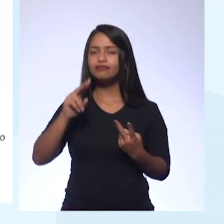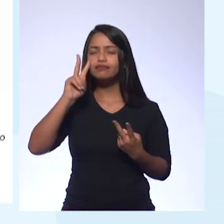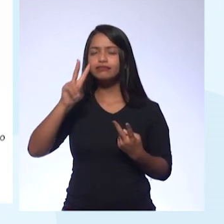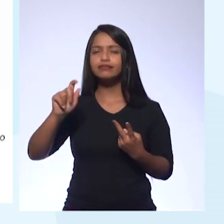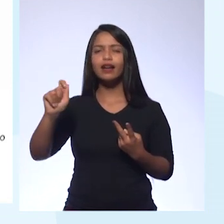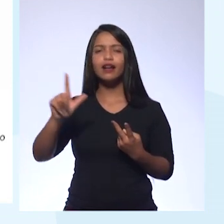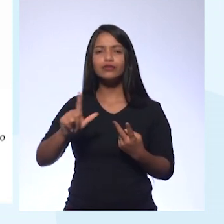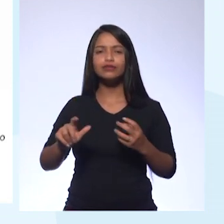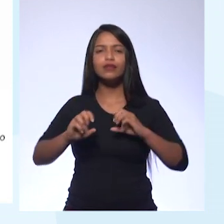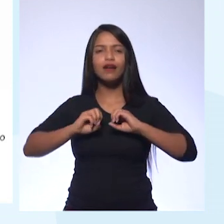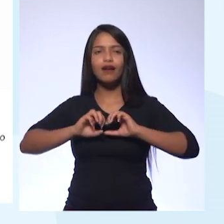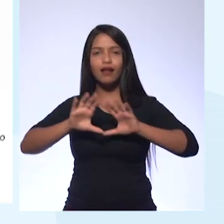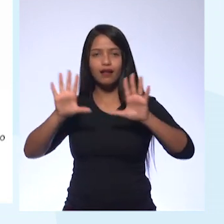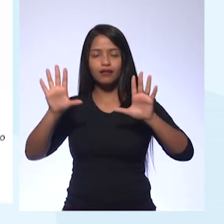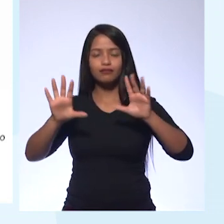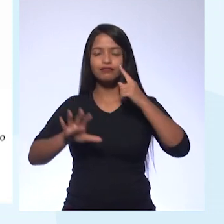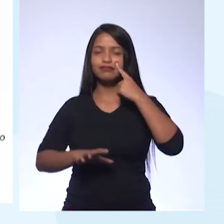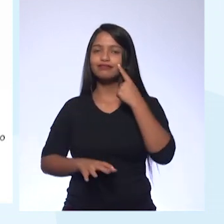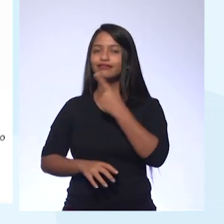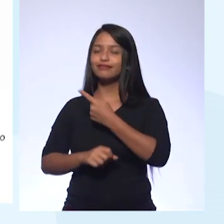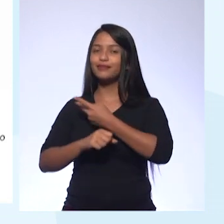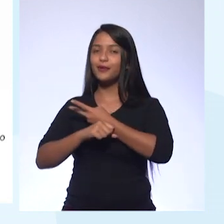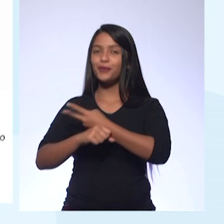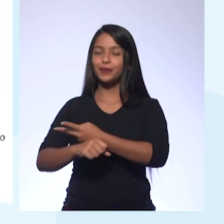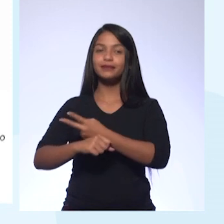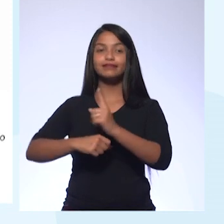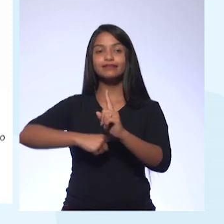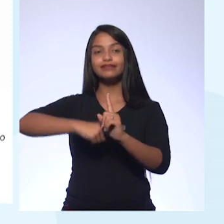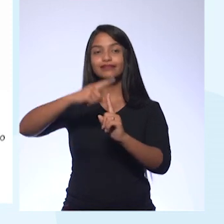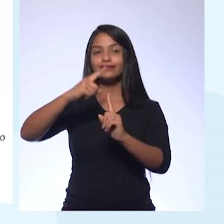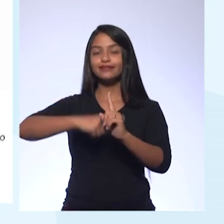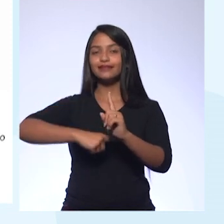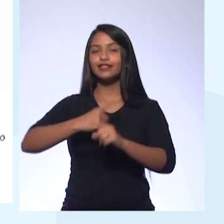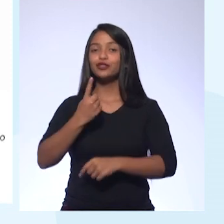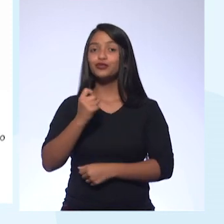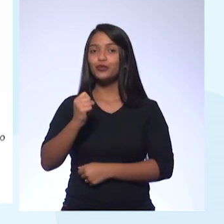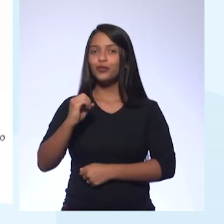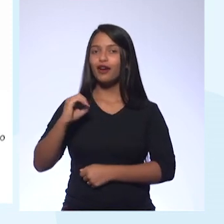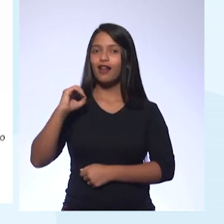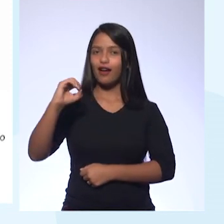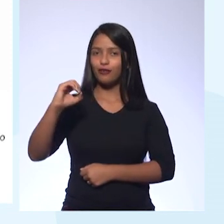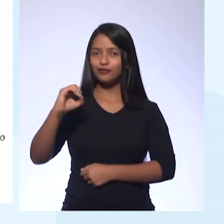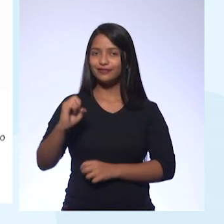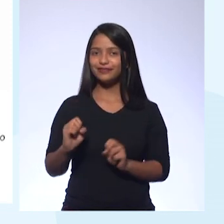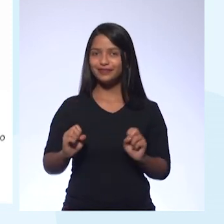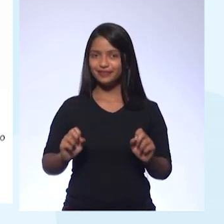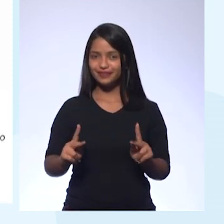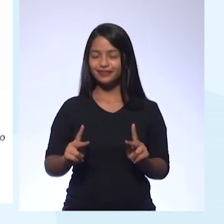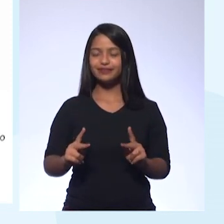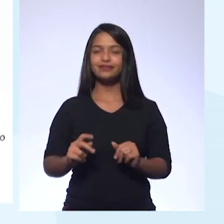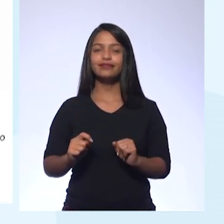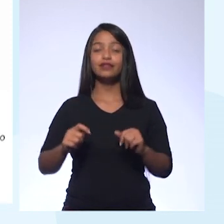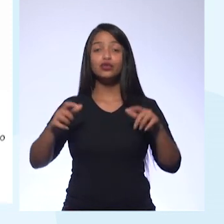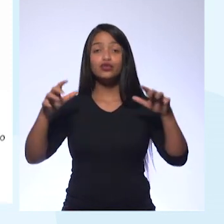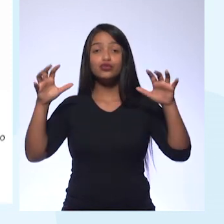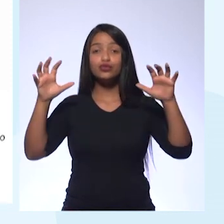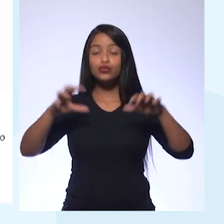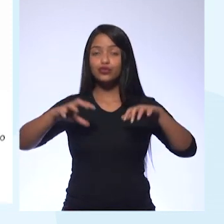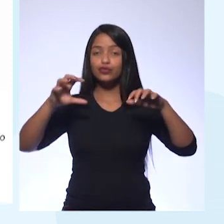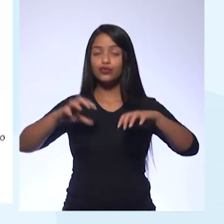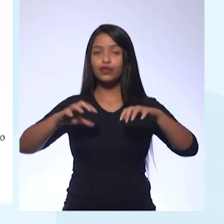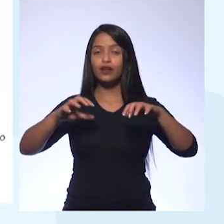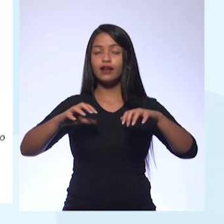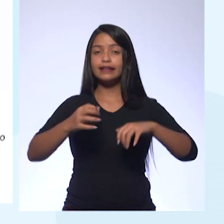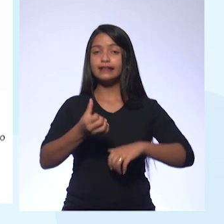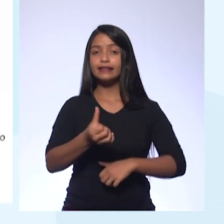mais clara, essa região aí. Temperatura média de 18 graus também ou superior e quantidade de chuva de pelo menos